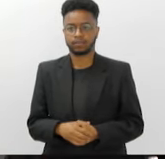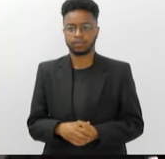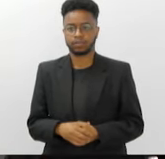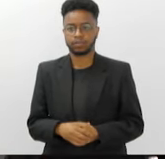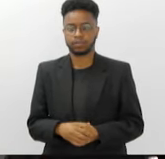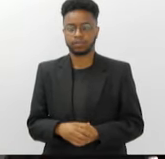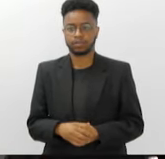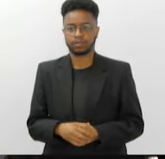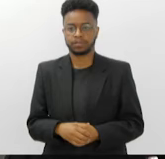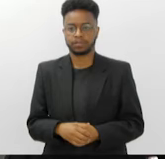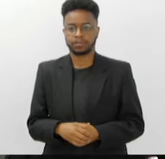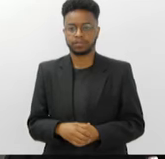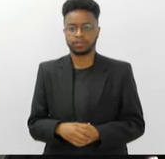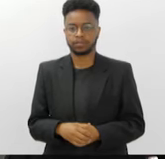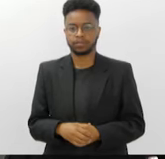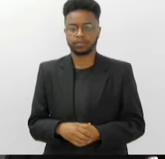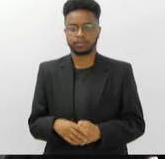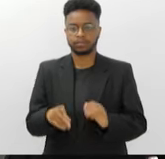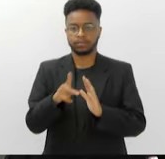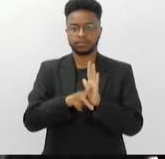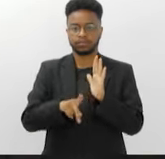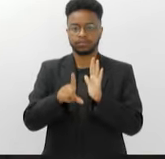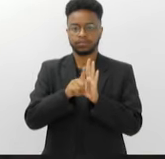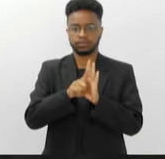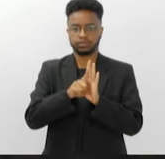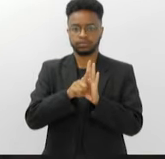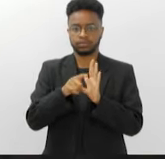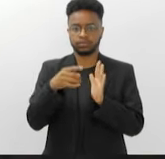Aqui atrás. Projeto de lei